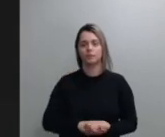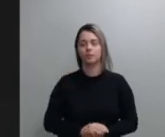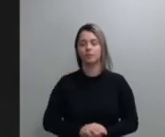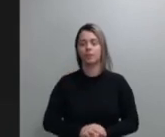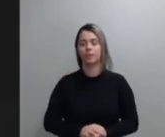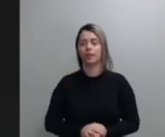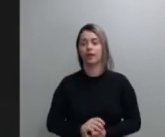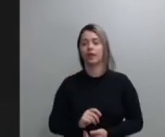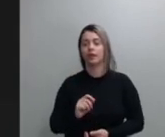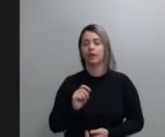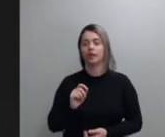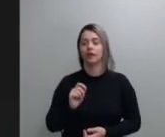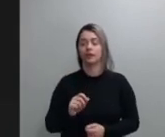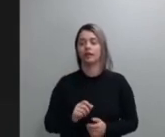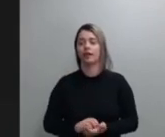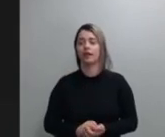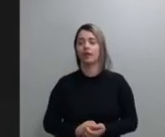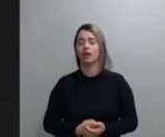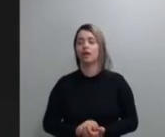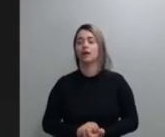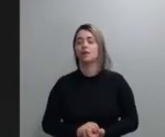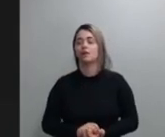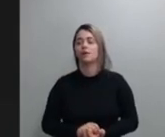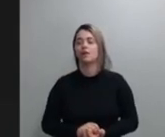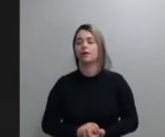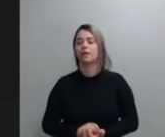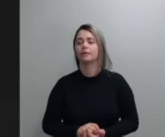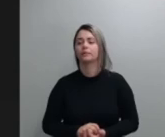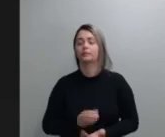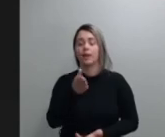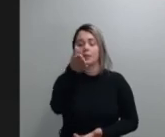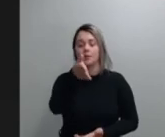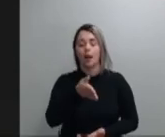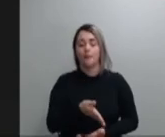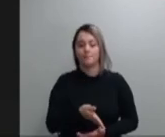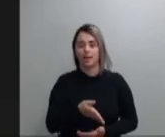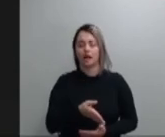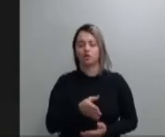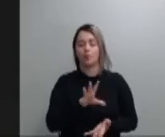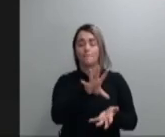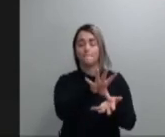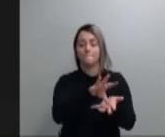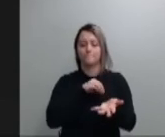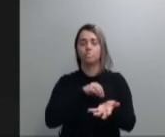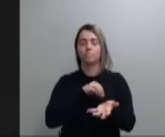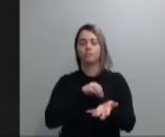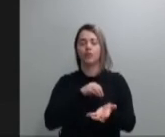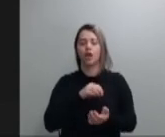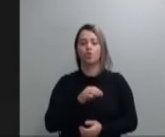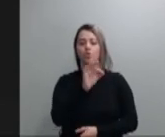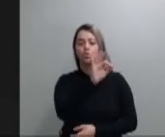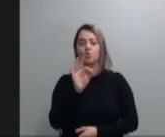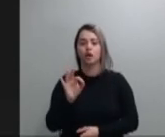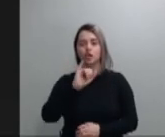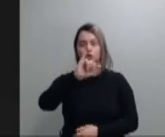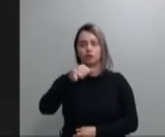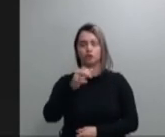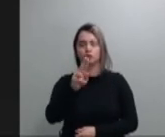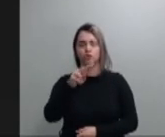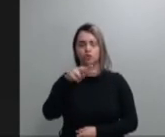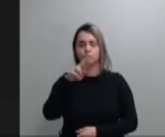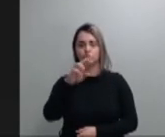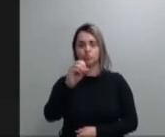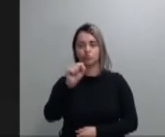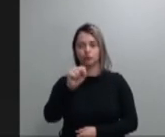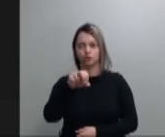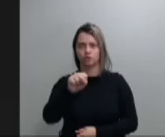reivindica uma diferença de juros compensatórios no entanto como como a